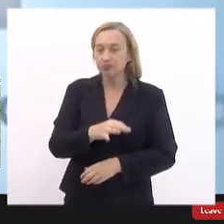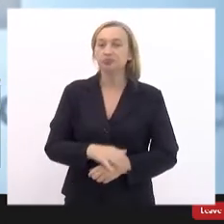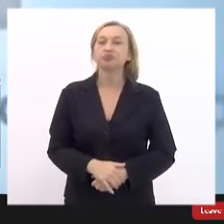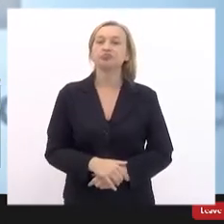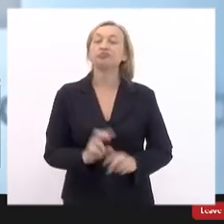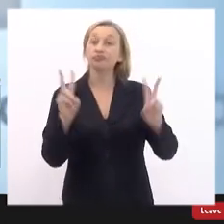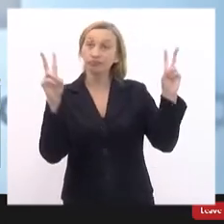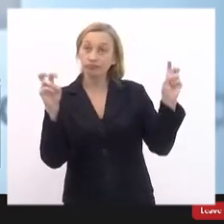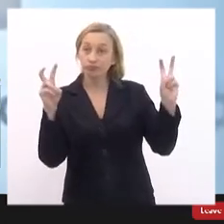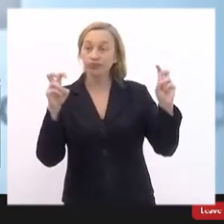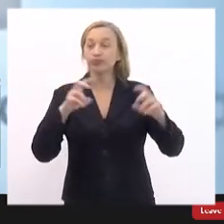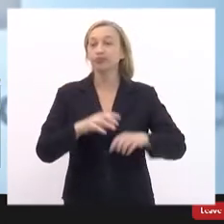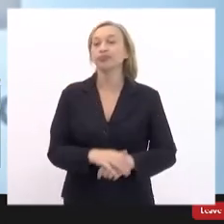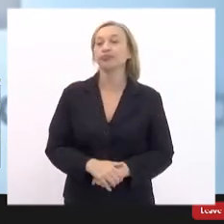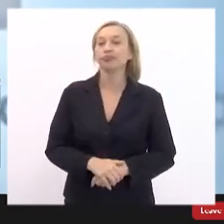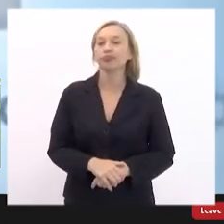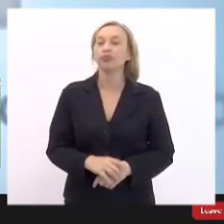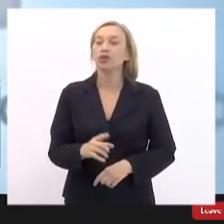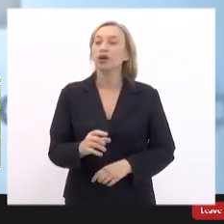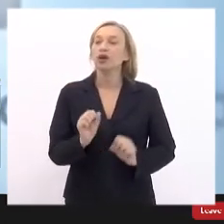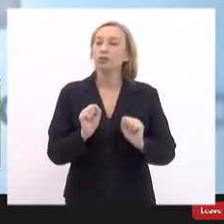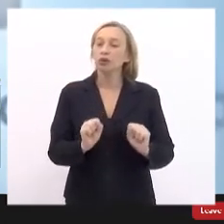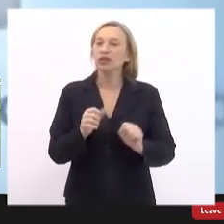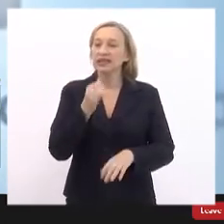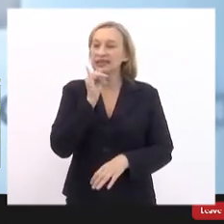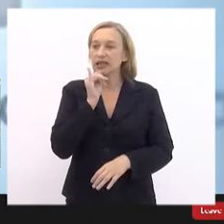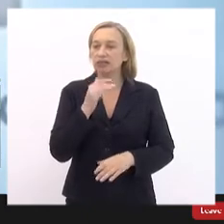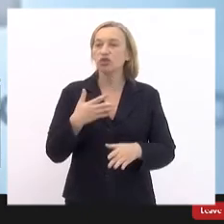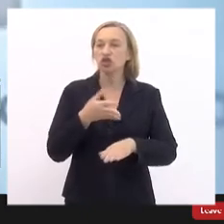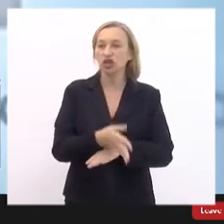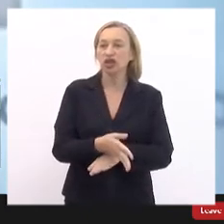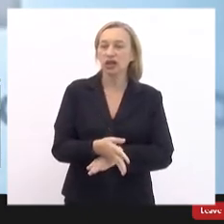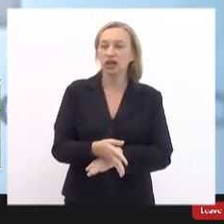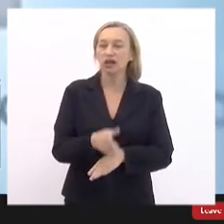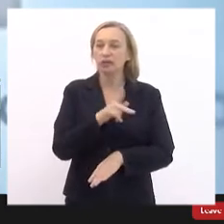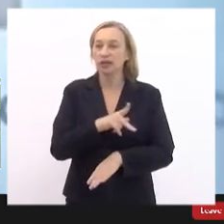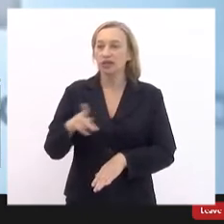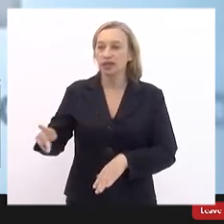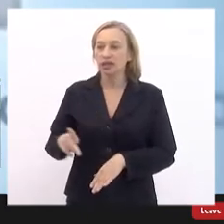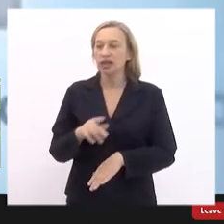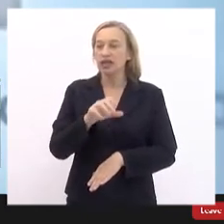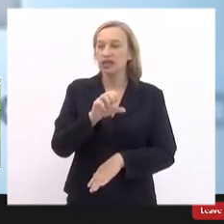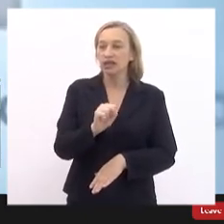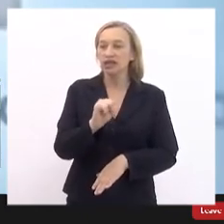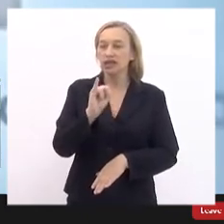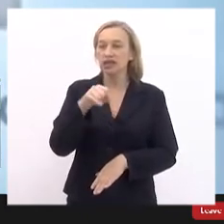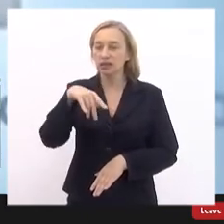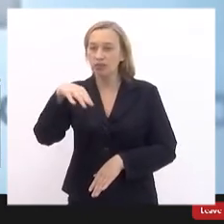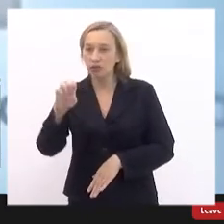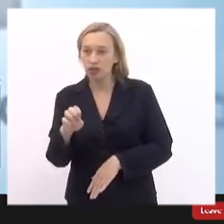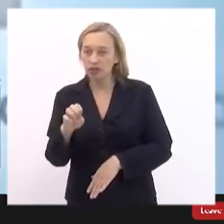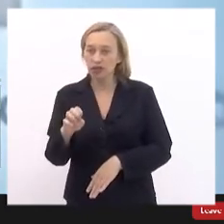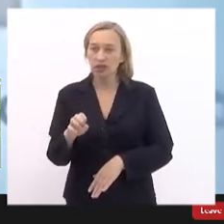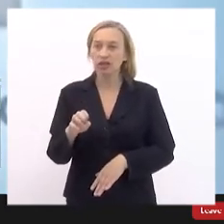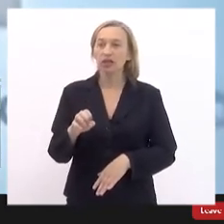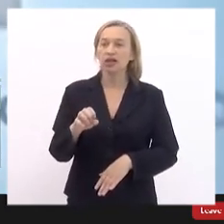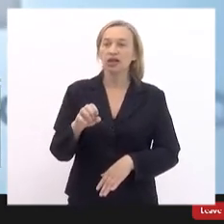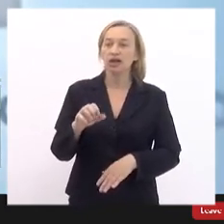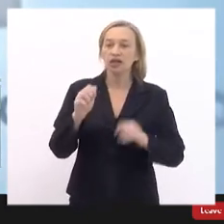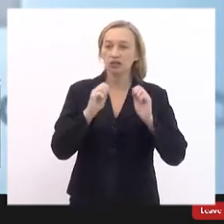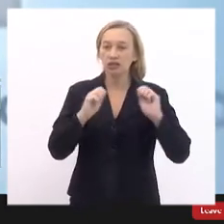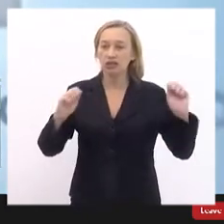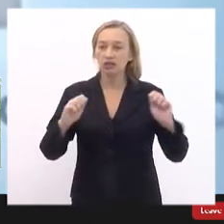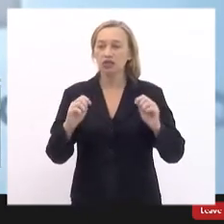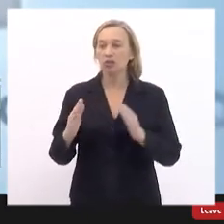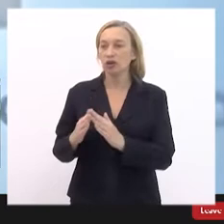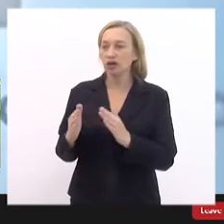nessas questões, para que a gente possa, por exemplo, chegar para a presidente Simone, presidente da Associação de Moradores do Taquara, e falar...